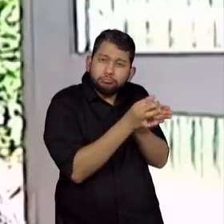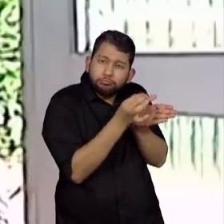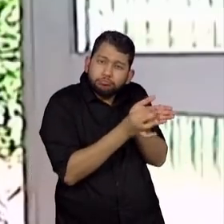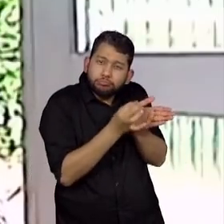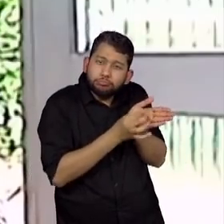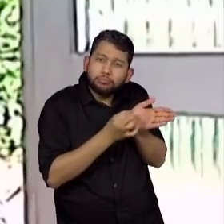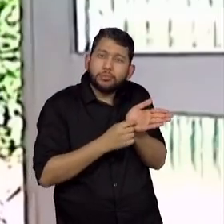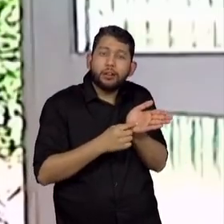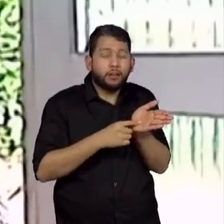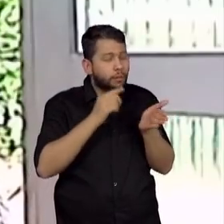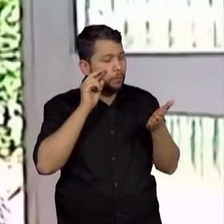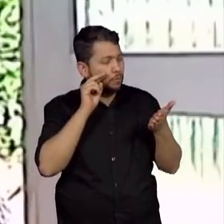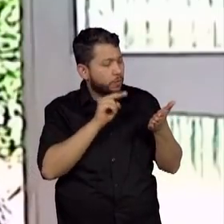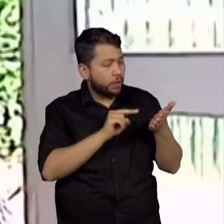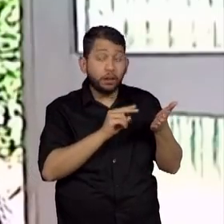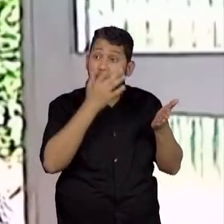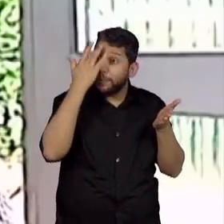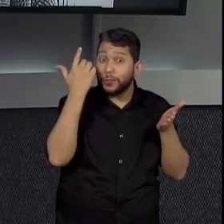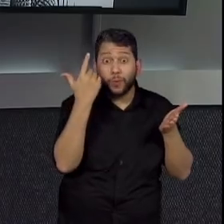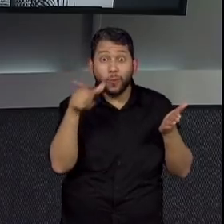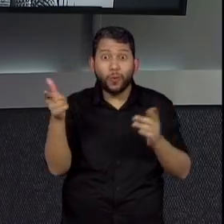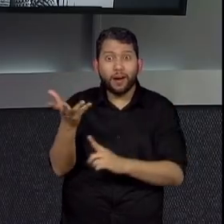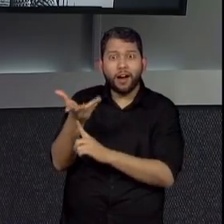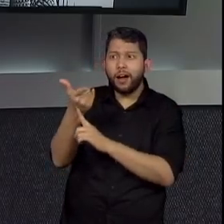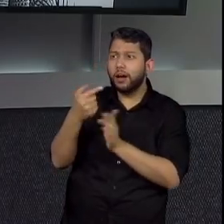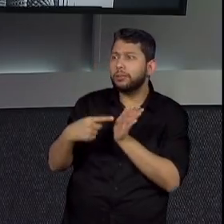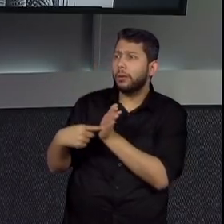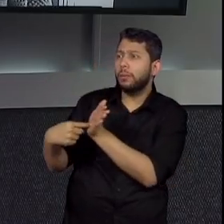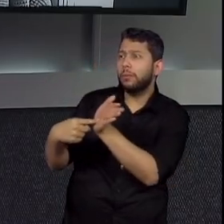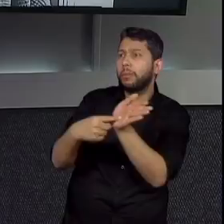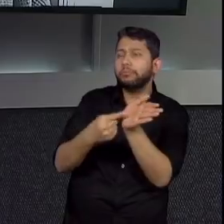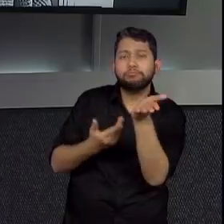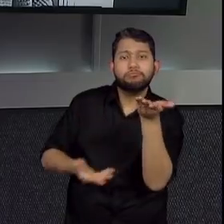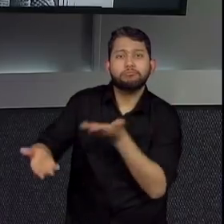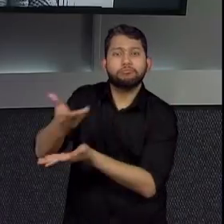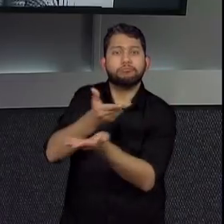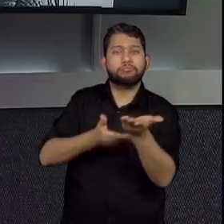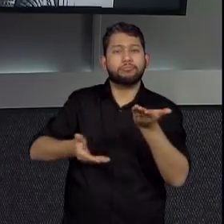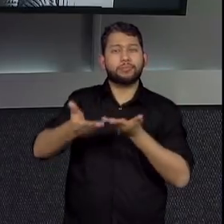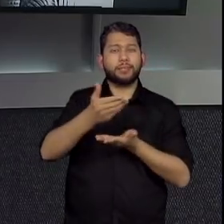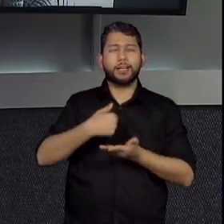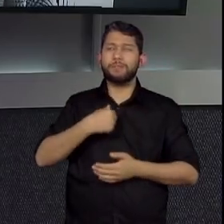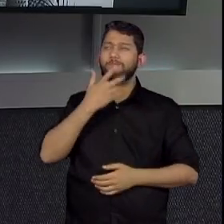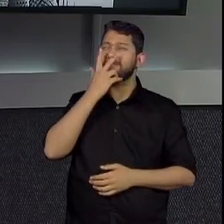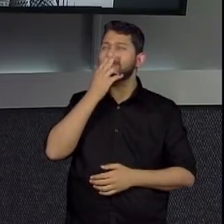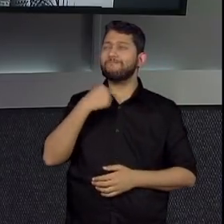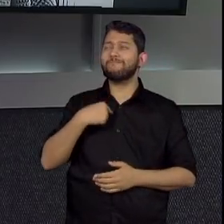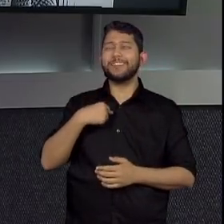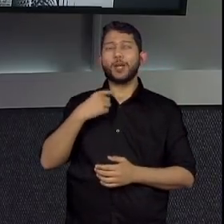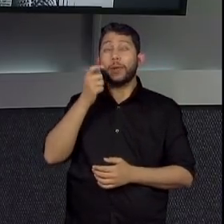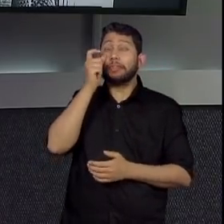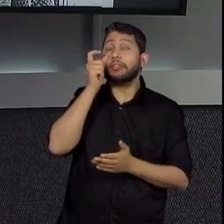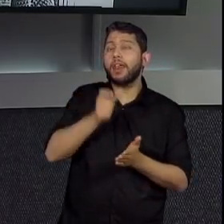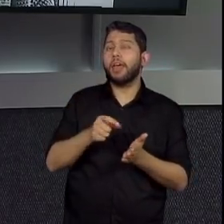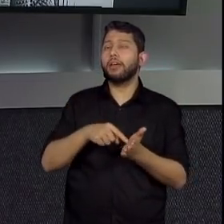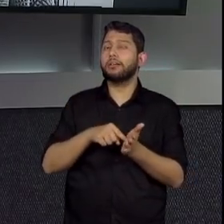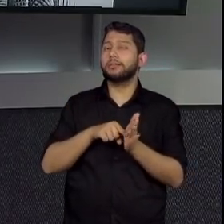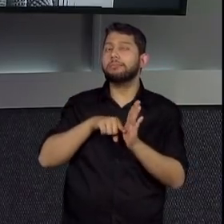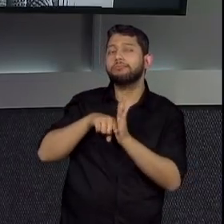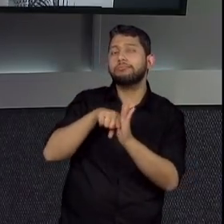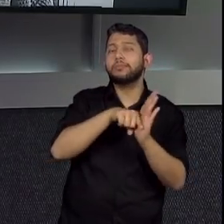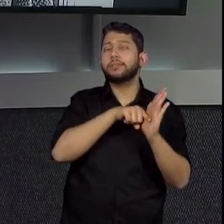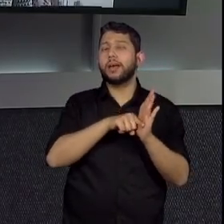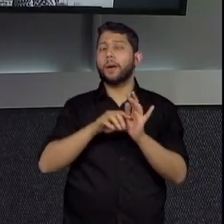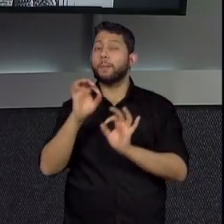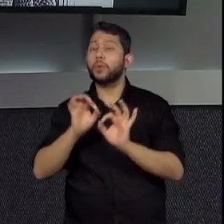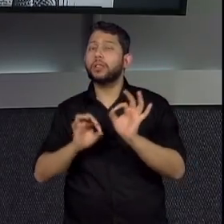conhecendo bastante gente da área e cada vez mais é algo que eu tenho me interessado mais, né? De projetos